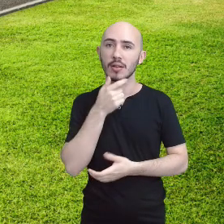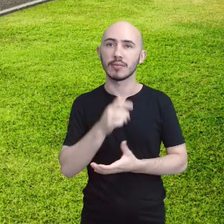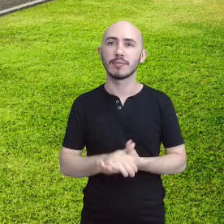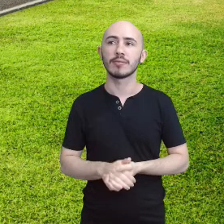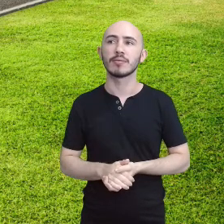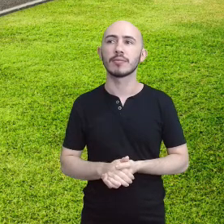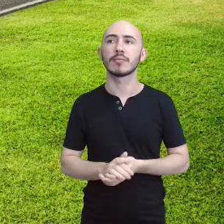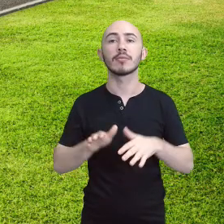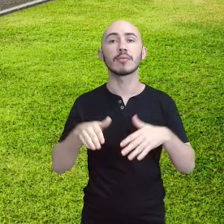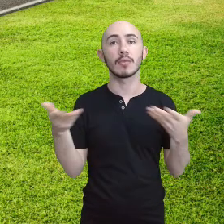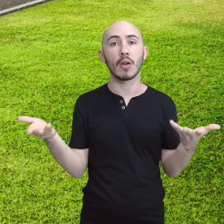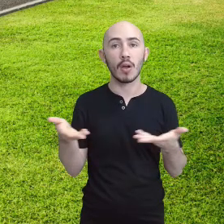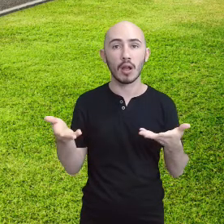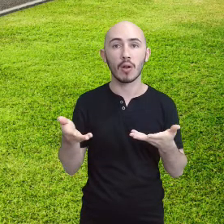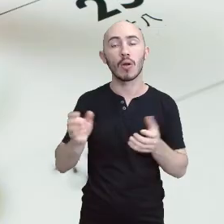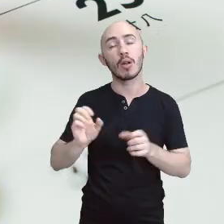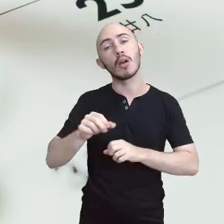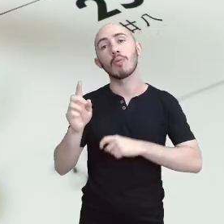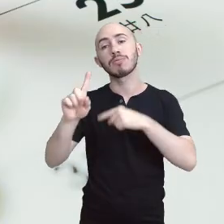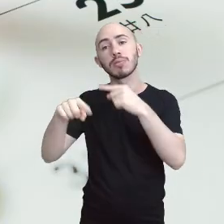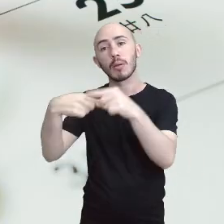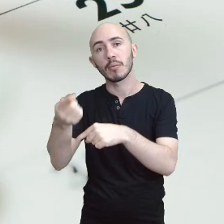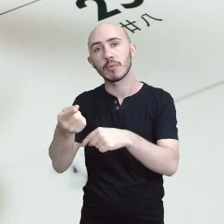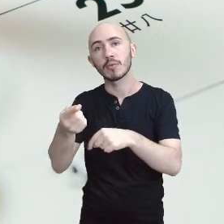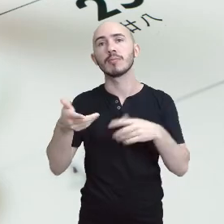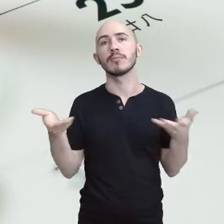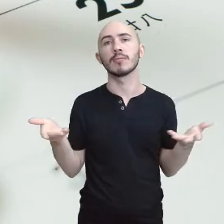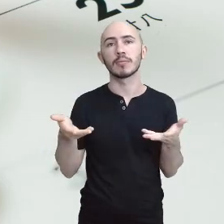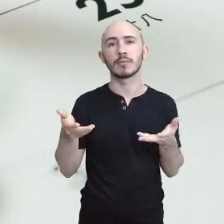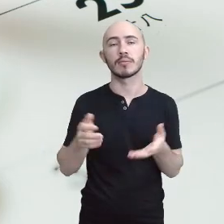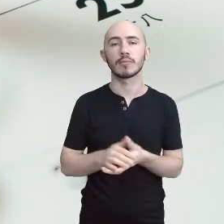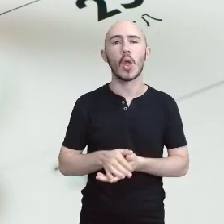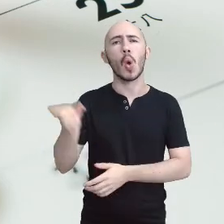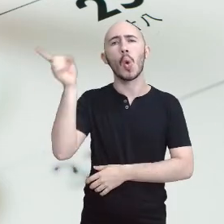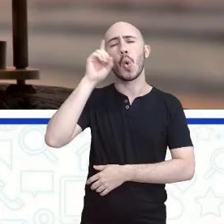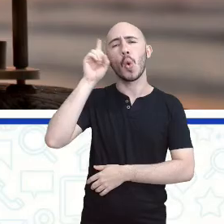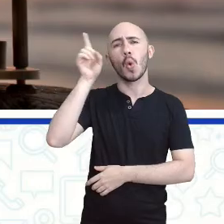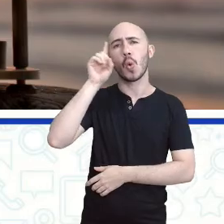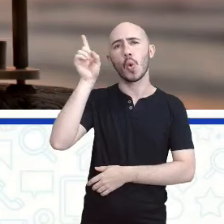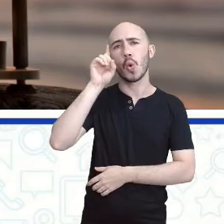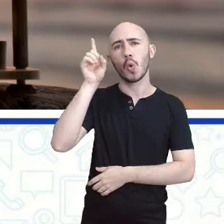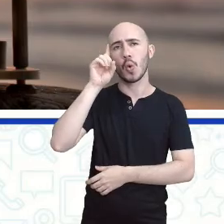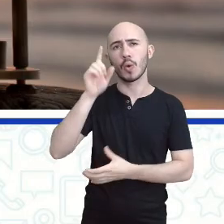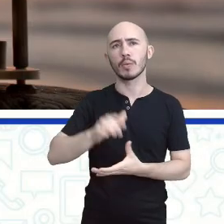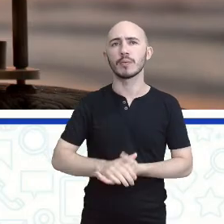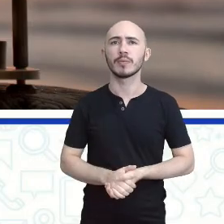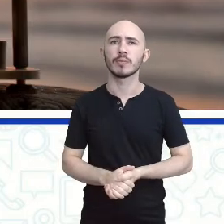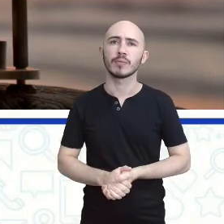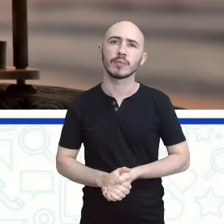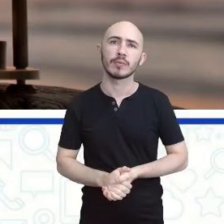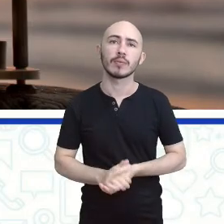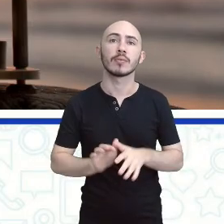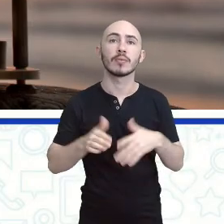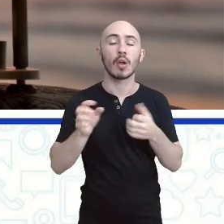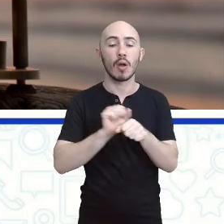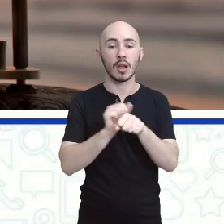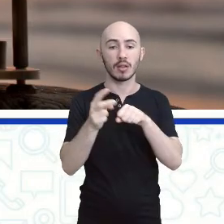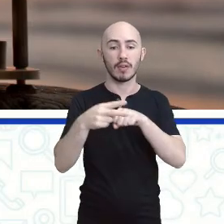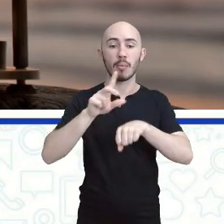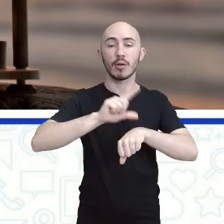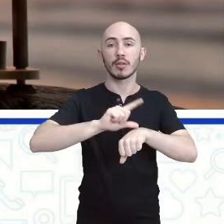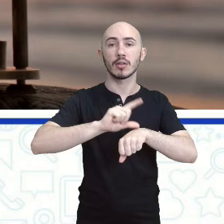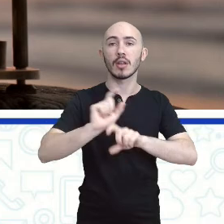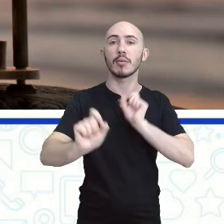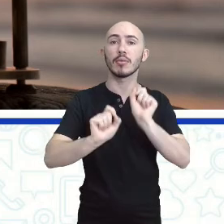mais tarde, now, later. Todos os dias, every day. Então, os advérbios de tempo, pessoal, são